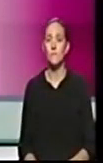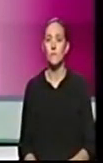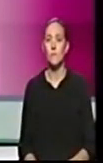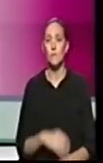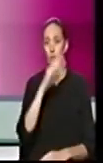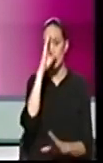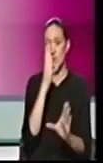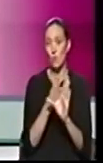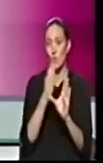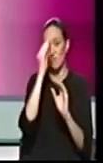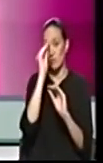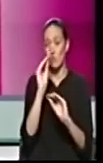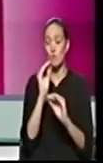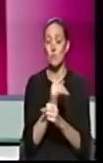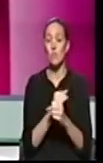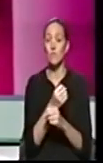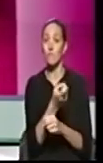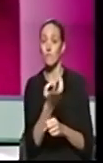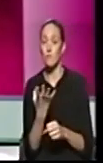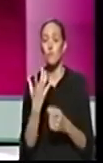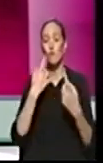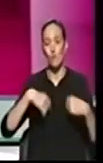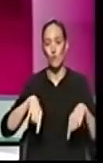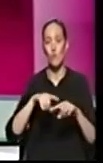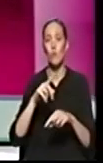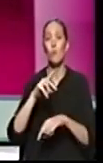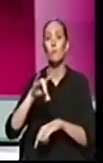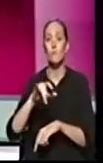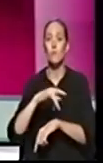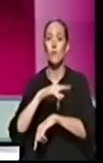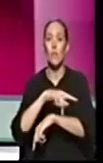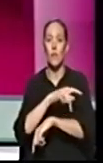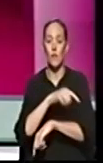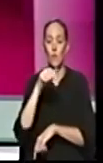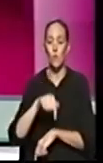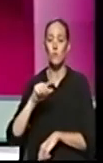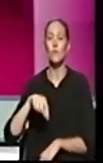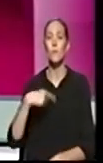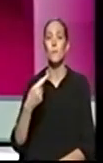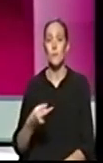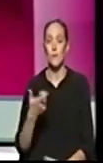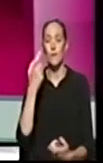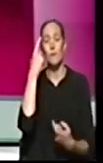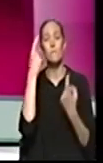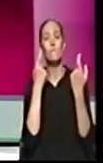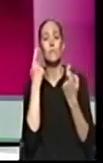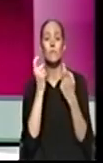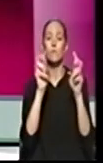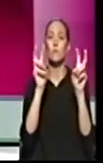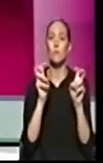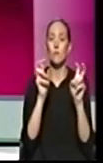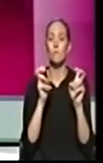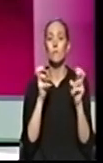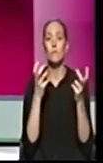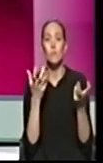Psicólogos educacionais de várias ilhas estão reunidos em Ponta Delgada hoje e amanhã. Em reflexão estão temas como a